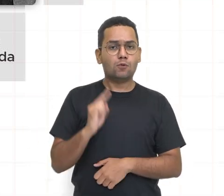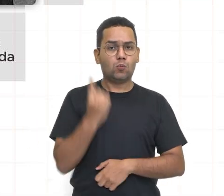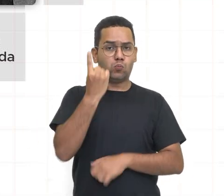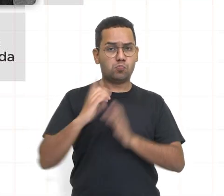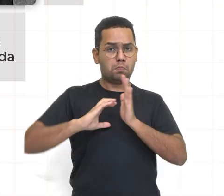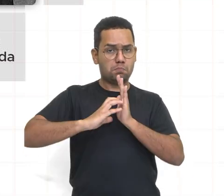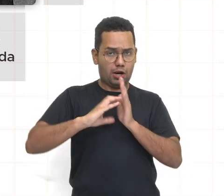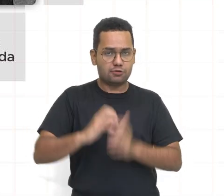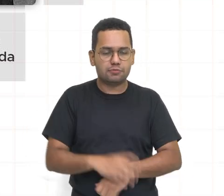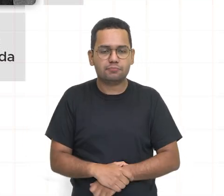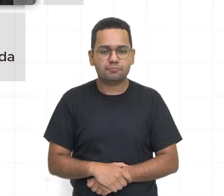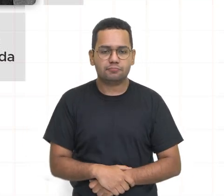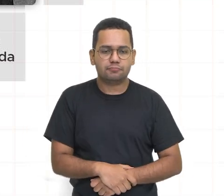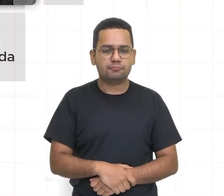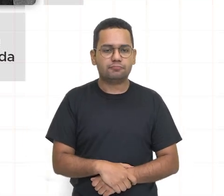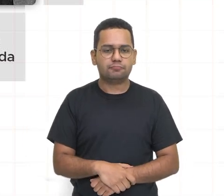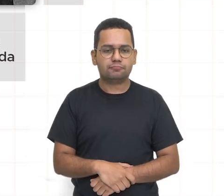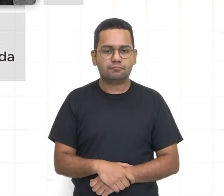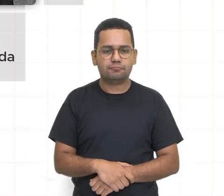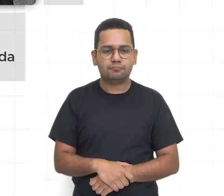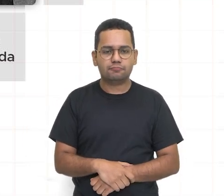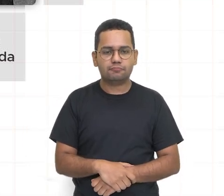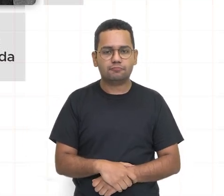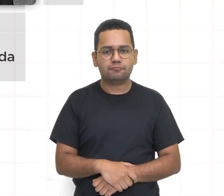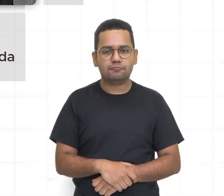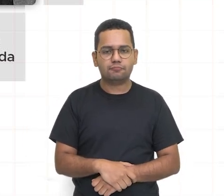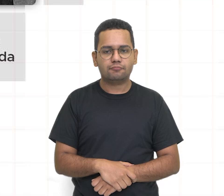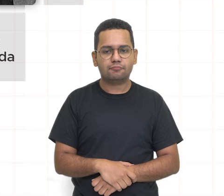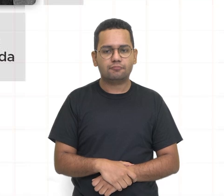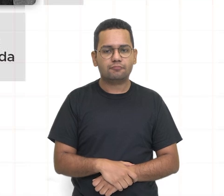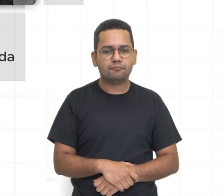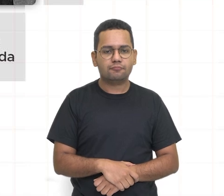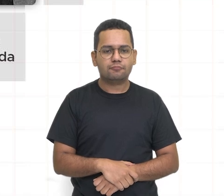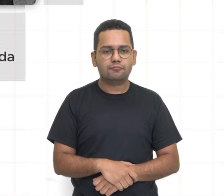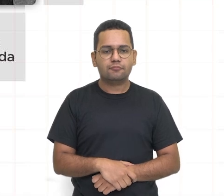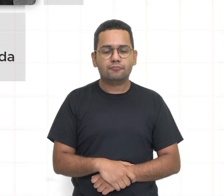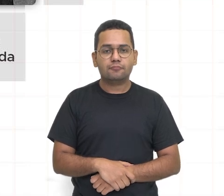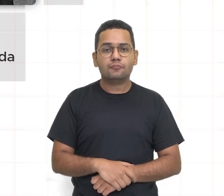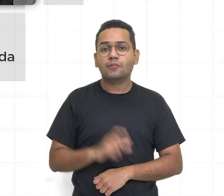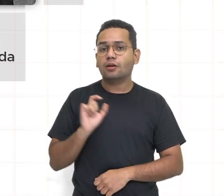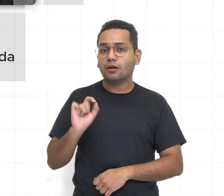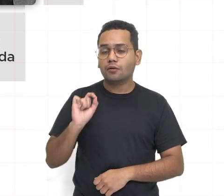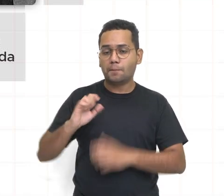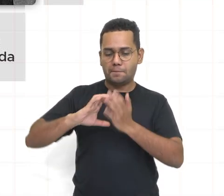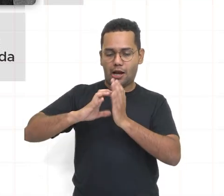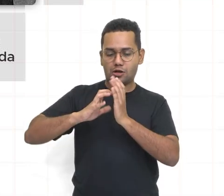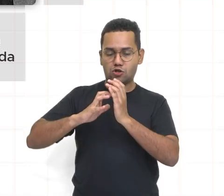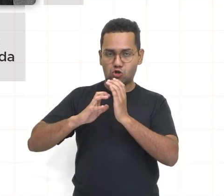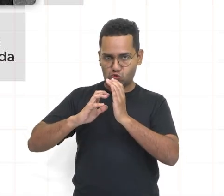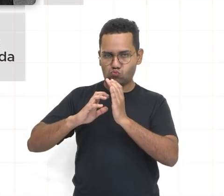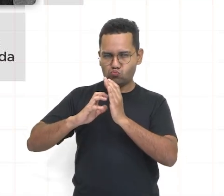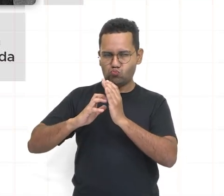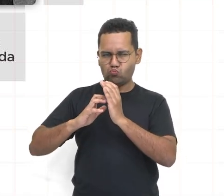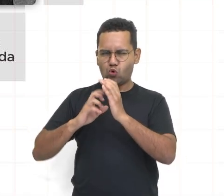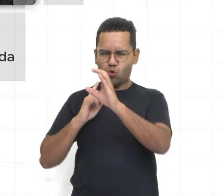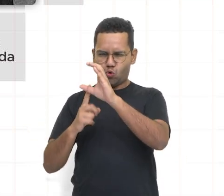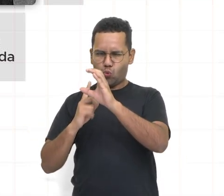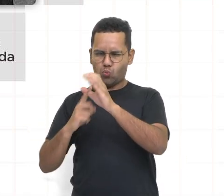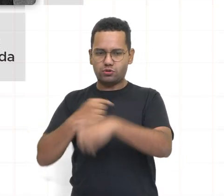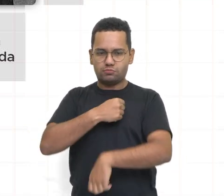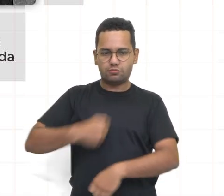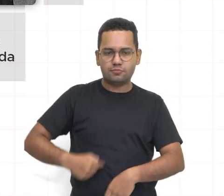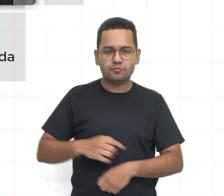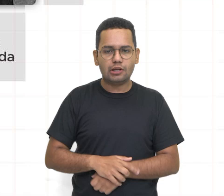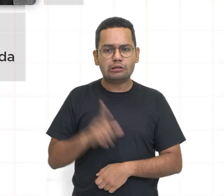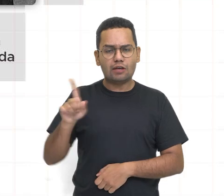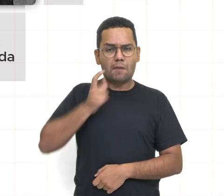o unipartidarismo, sob a égide ali do Partido Comunista Chinês, tá, gente? O